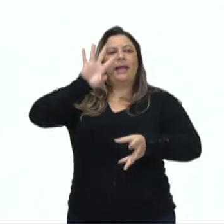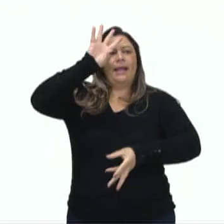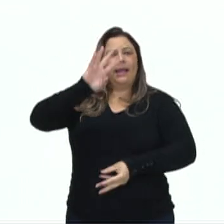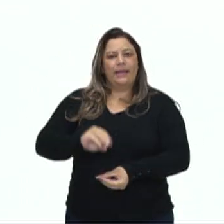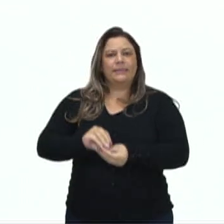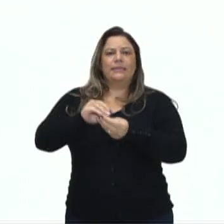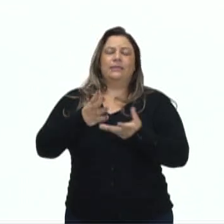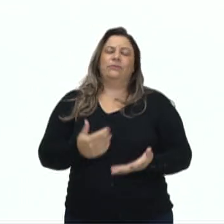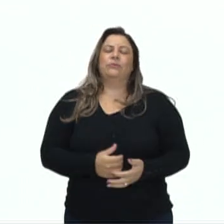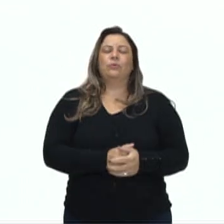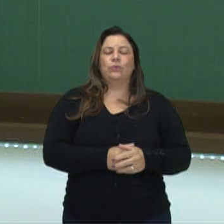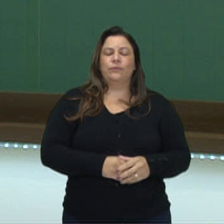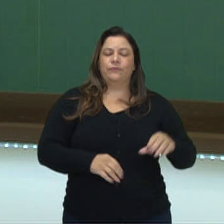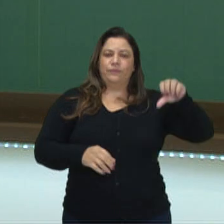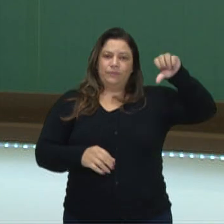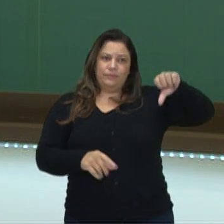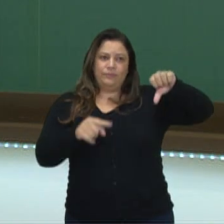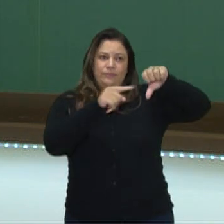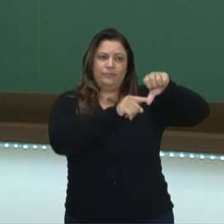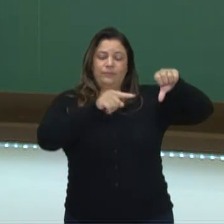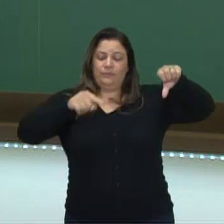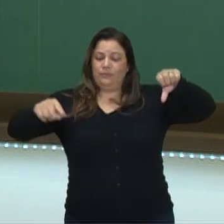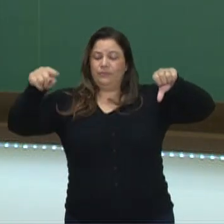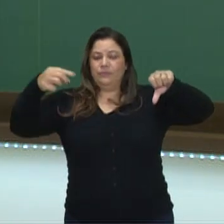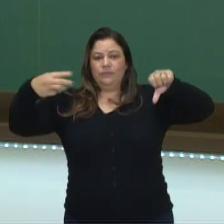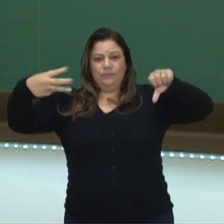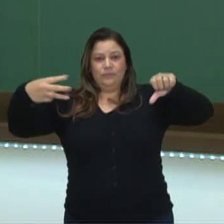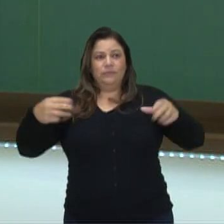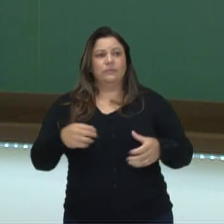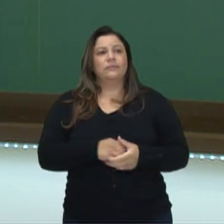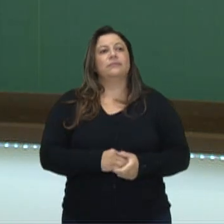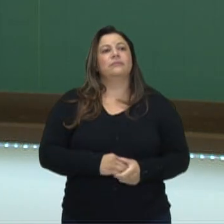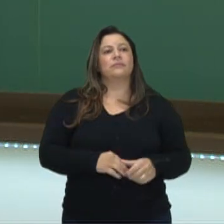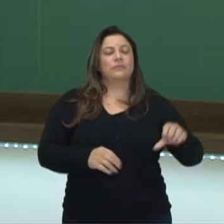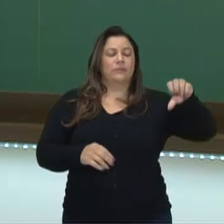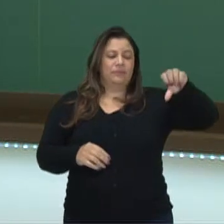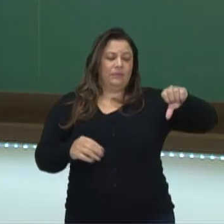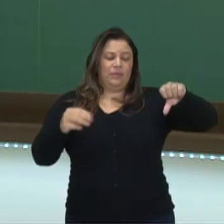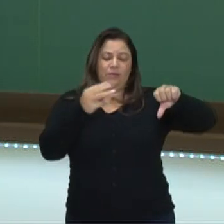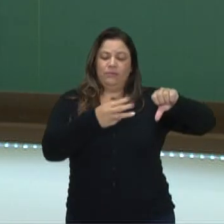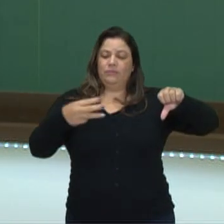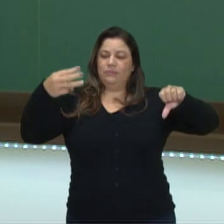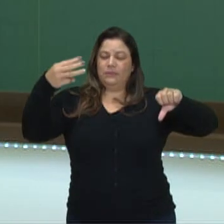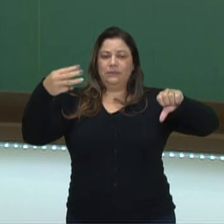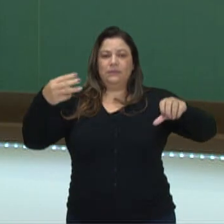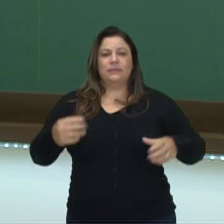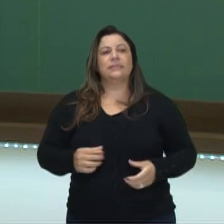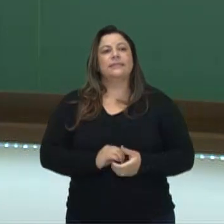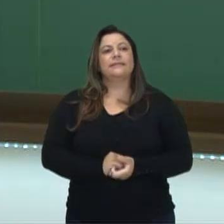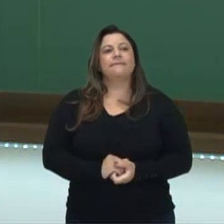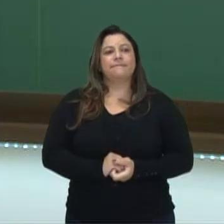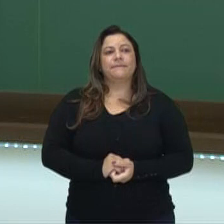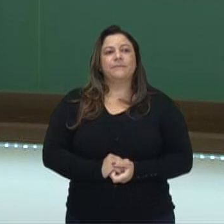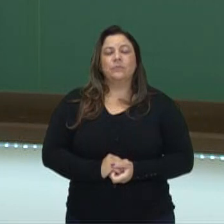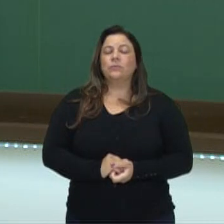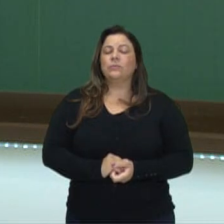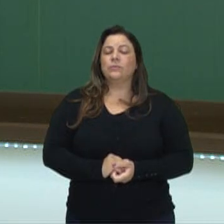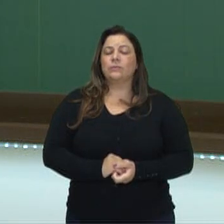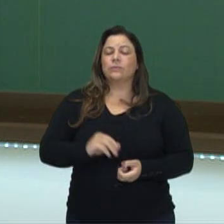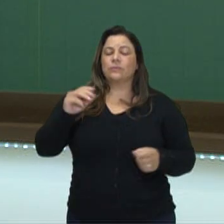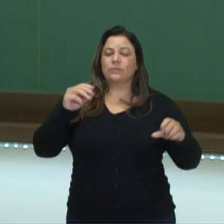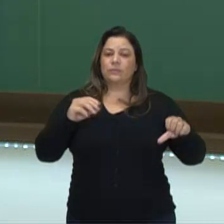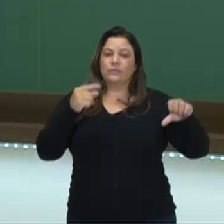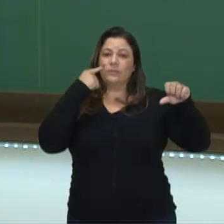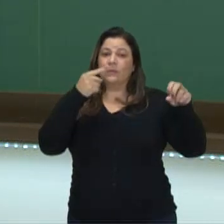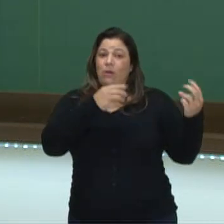não dá para dividir por 2, você pega o próximo primo, que é 3. 9 dividido por 3 é 3. 3 dividido por